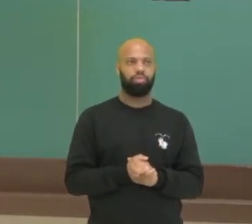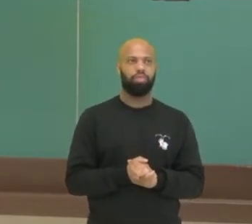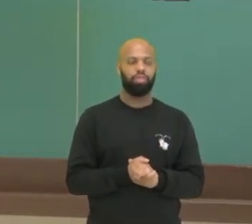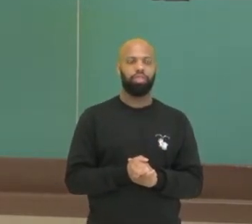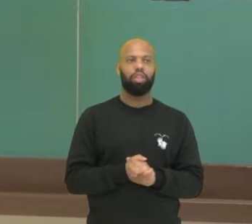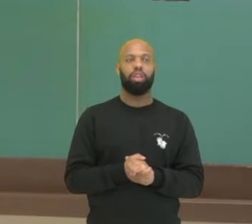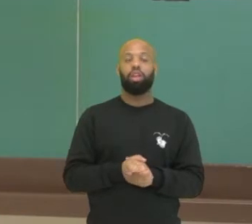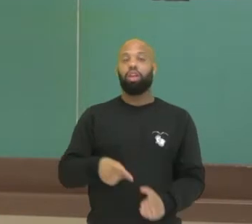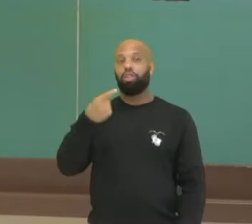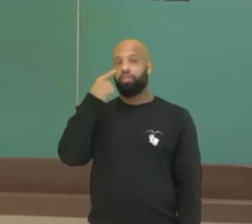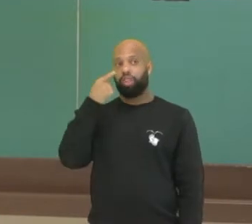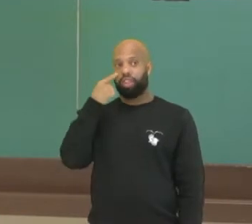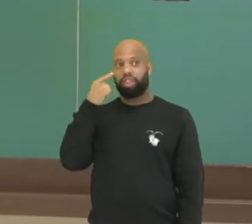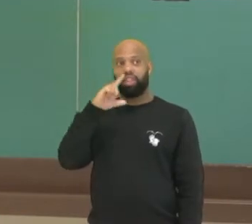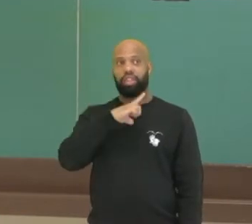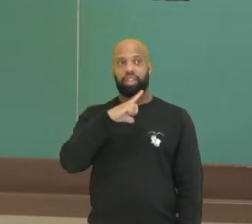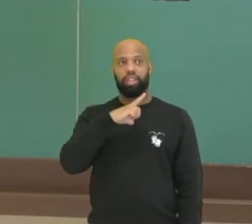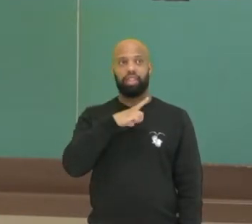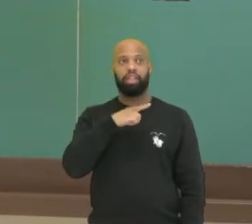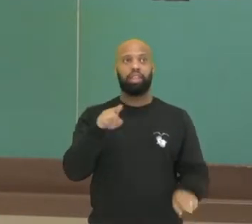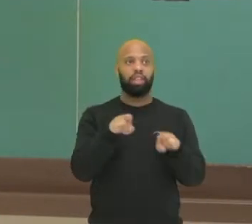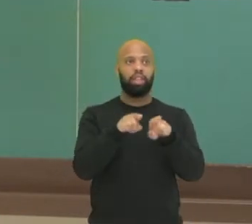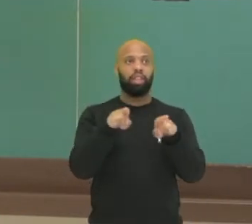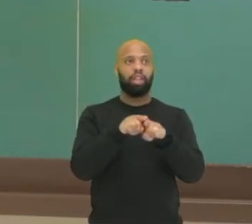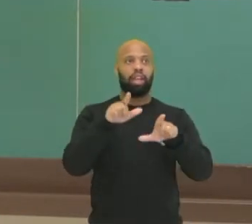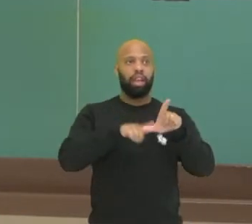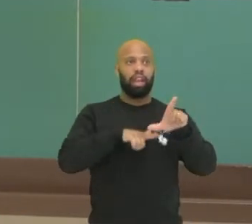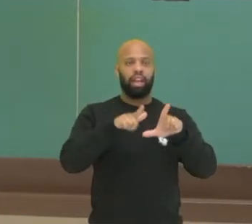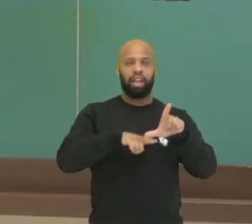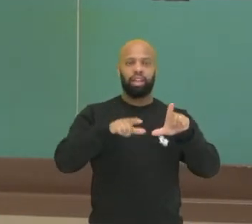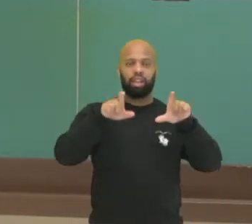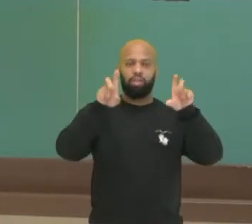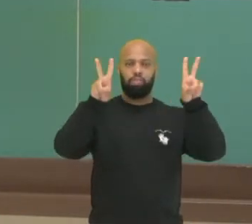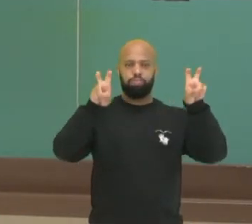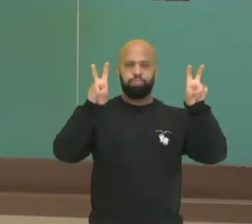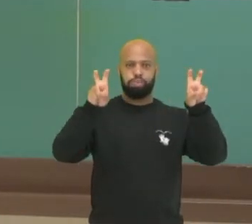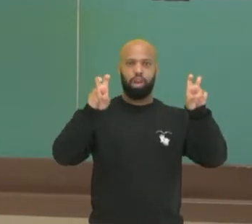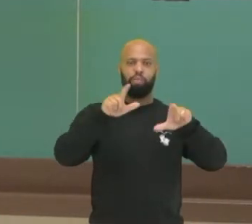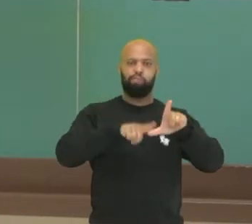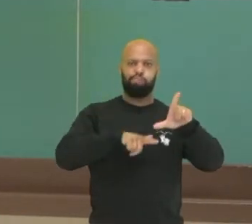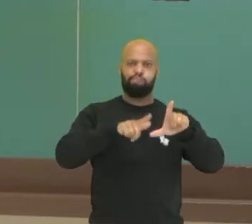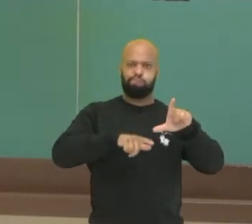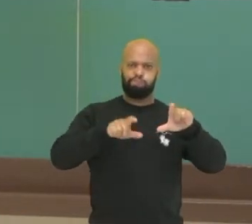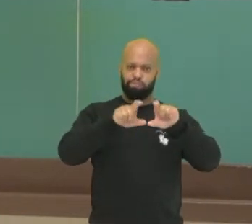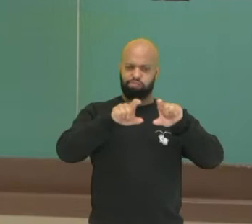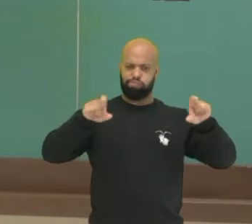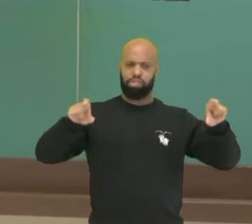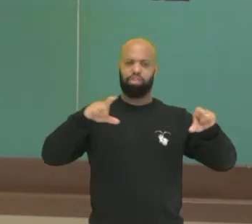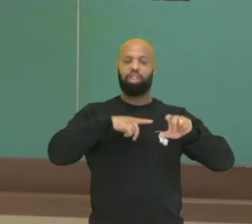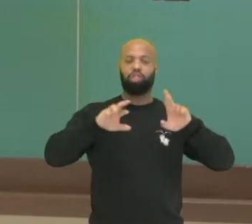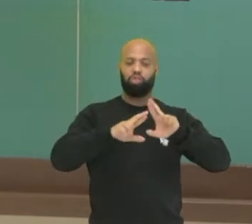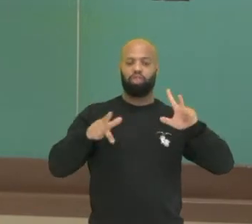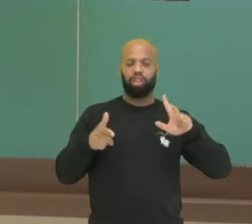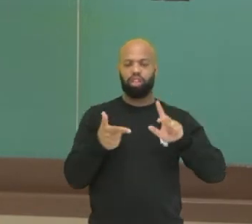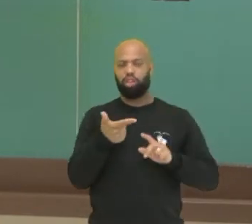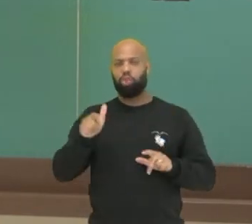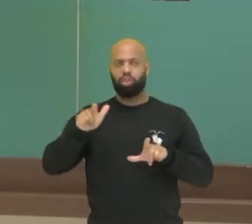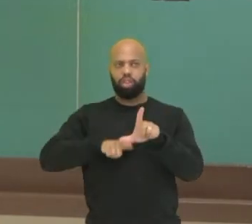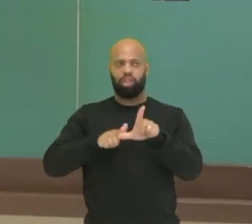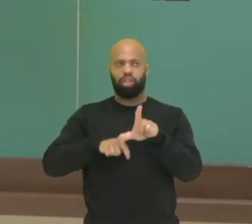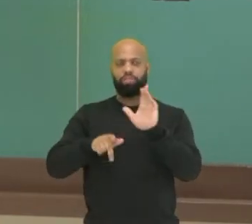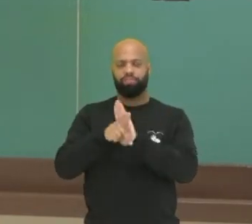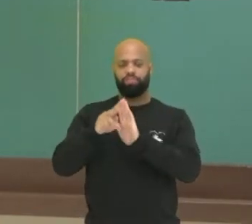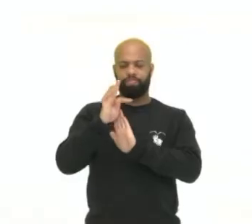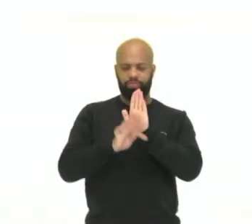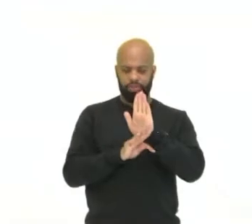tem também que as letras da manchete, elas são maiores, elas estão em negrito, né? O que diferencia do restante do corpo do texto.